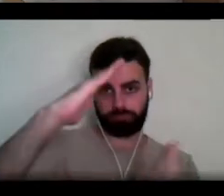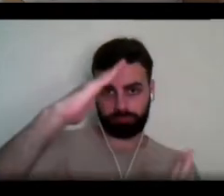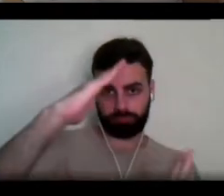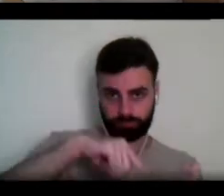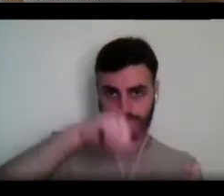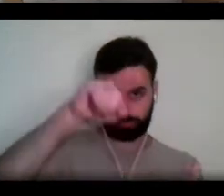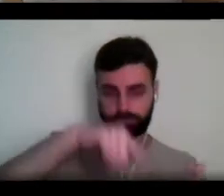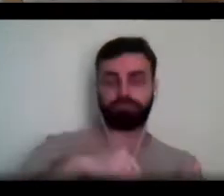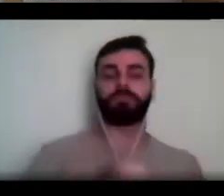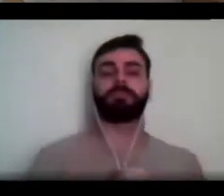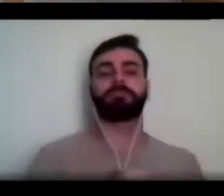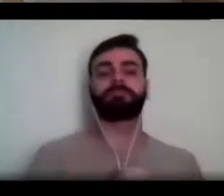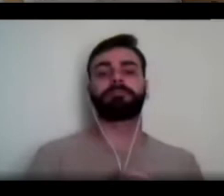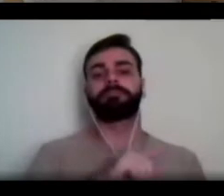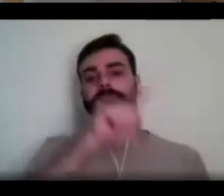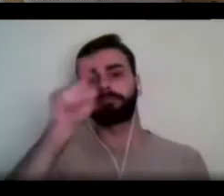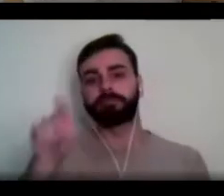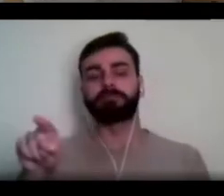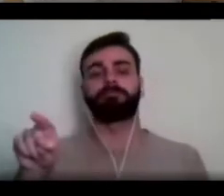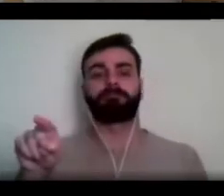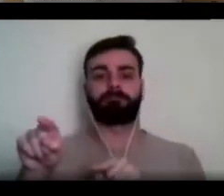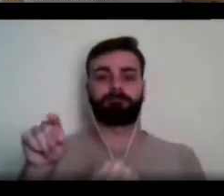e de T1